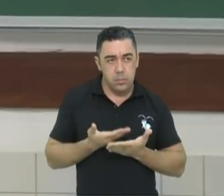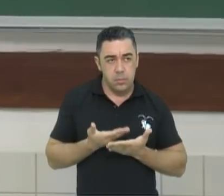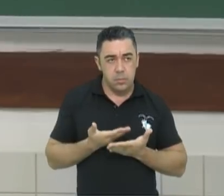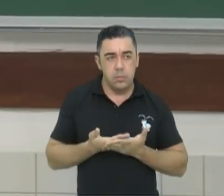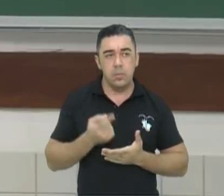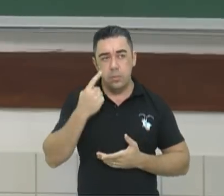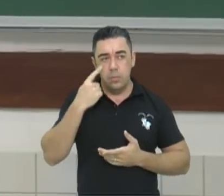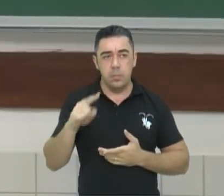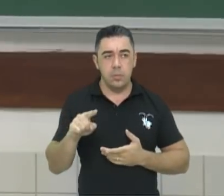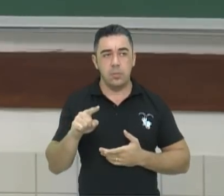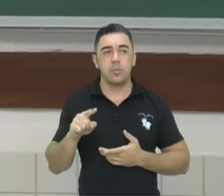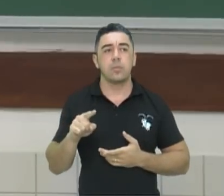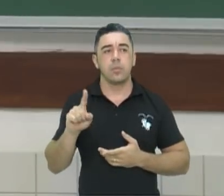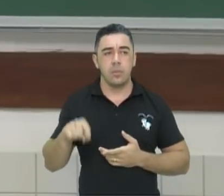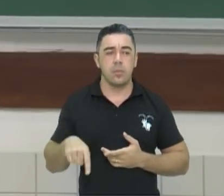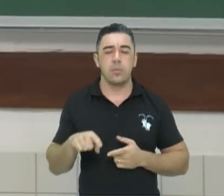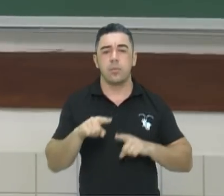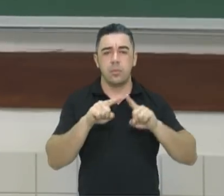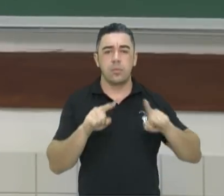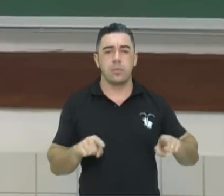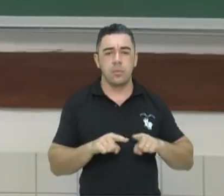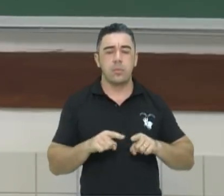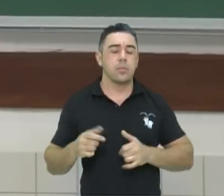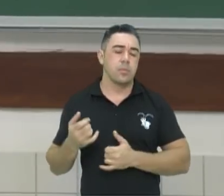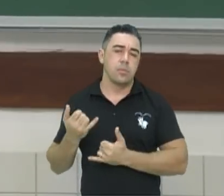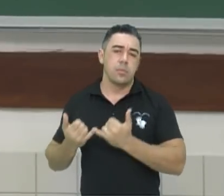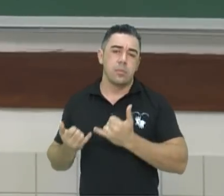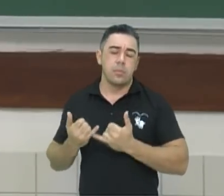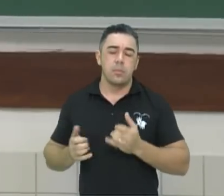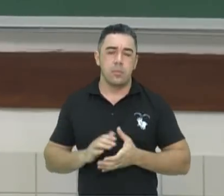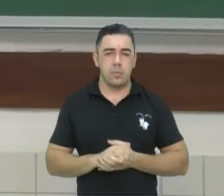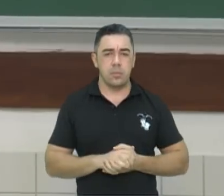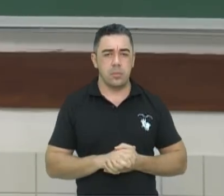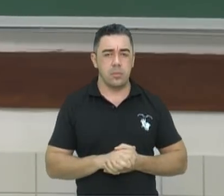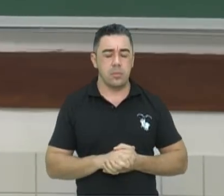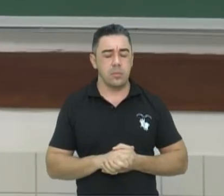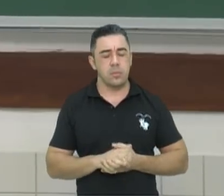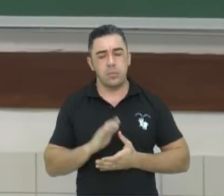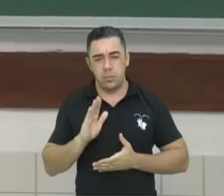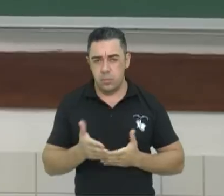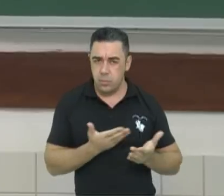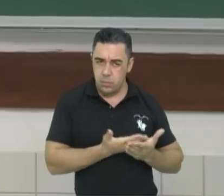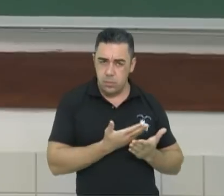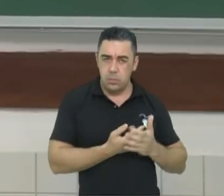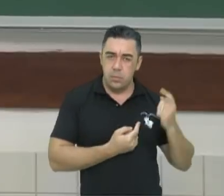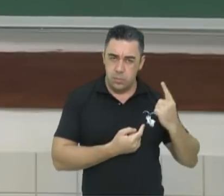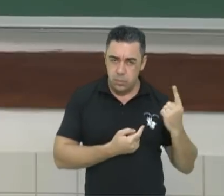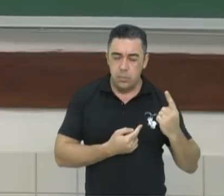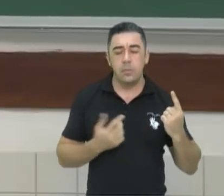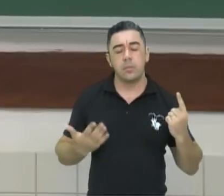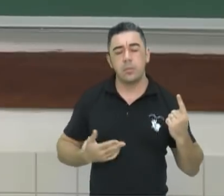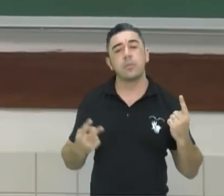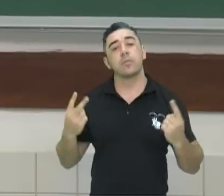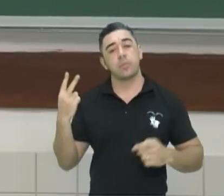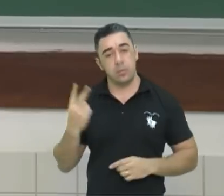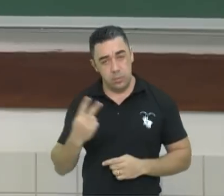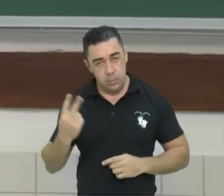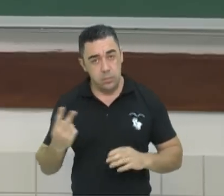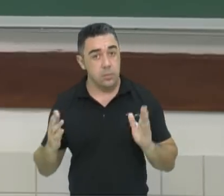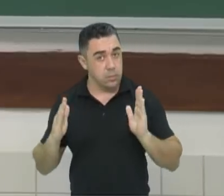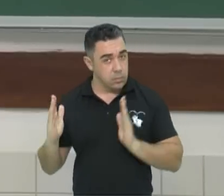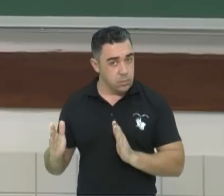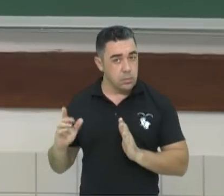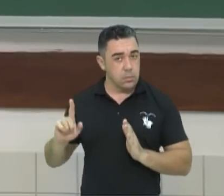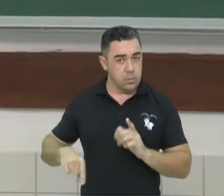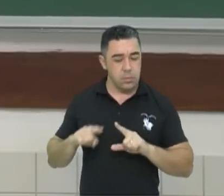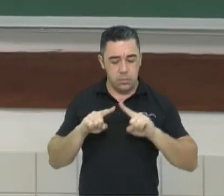hoje, que a gente viu sobre triângulos semelhantes, né? Já tivemos uma aula, essa aqui é a nossa aula de parte 2, né,